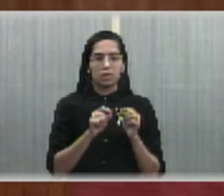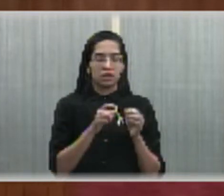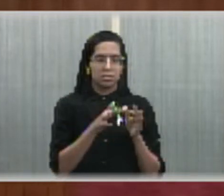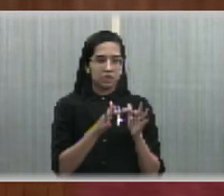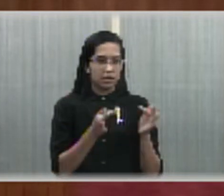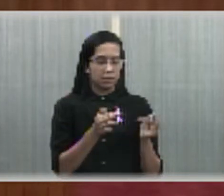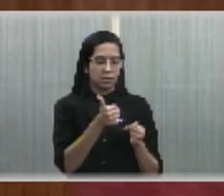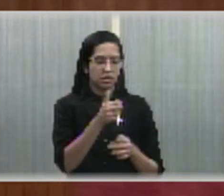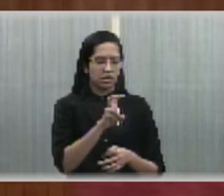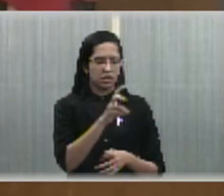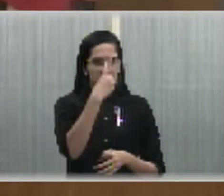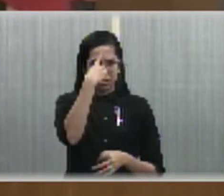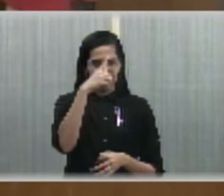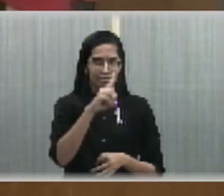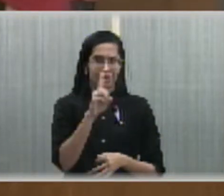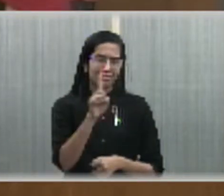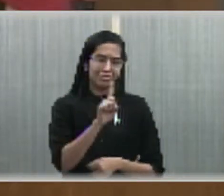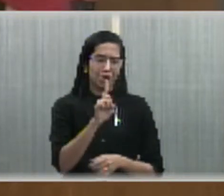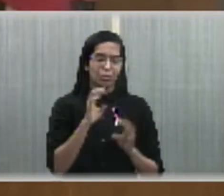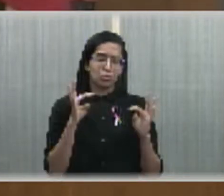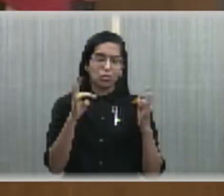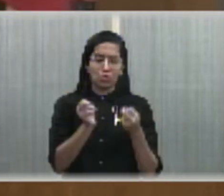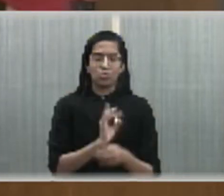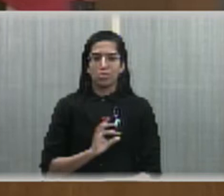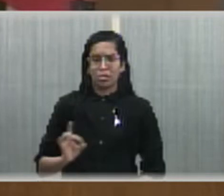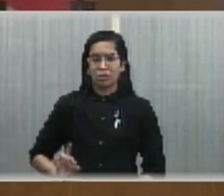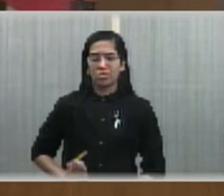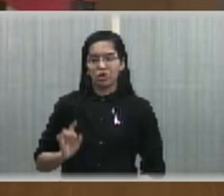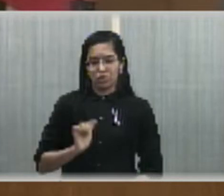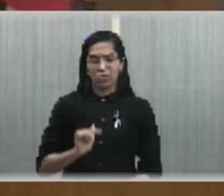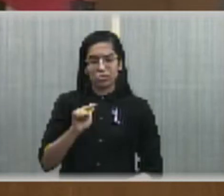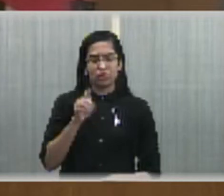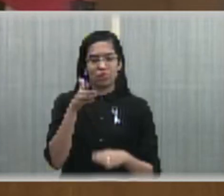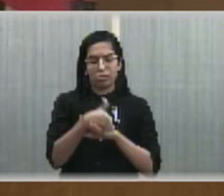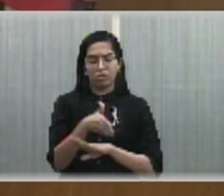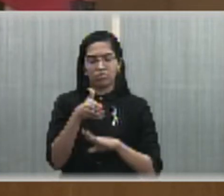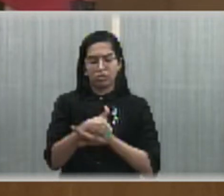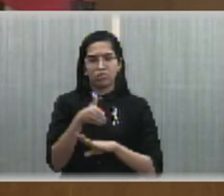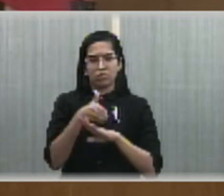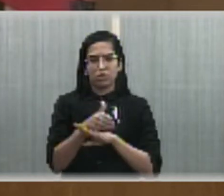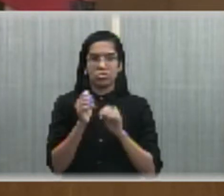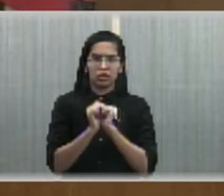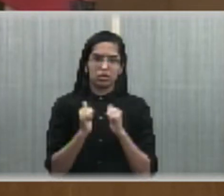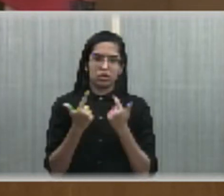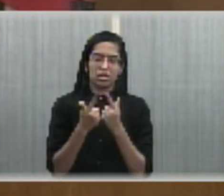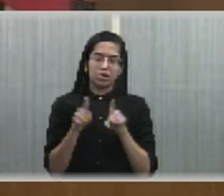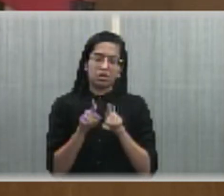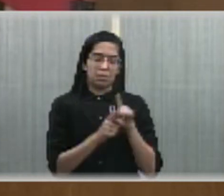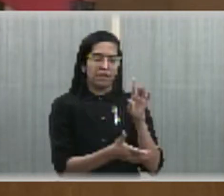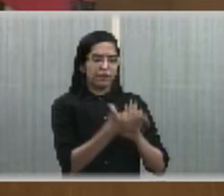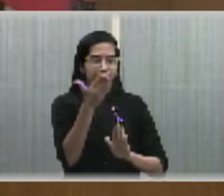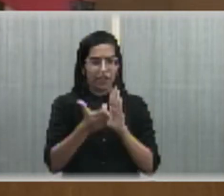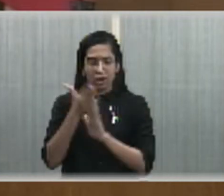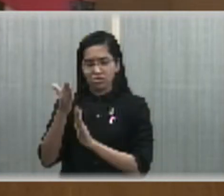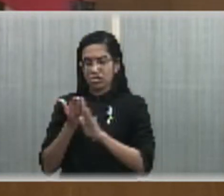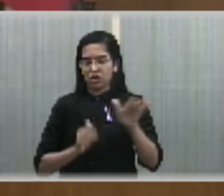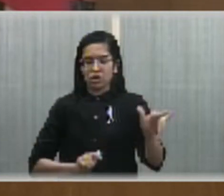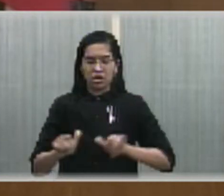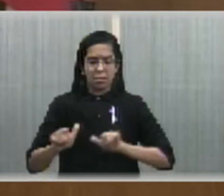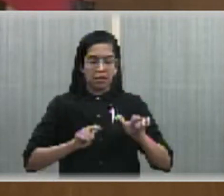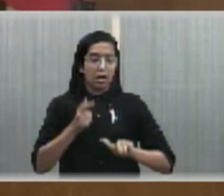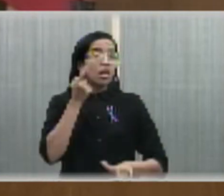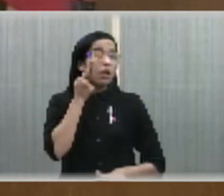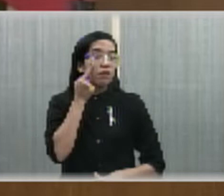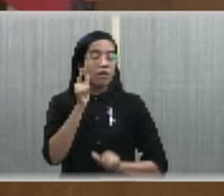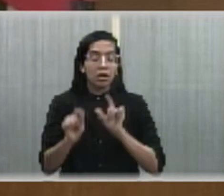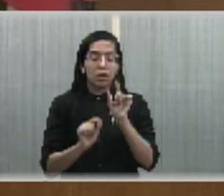pequeno. Aliás, recesso não, todos os parlamentares andaram o estado do Piauí, estão trabalhando, verificando o que